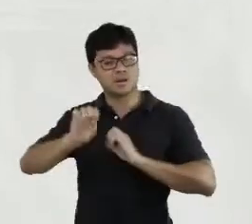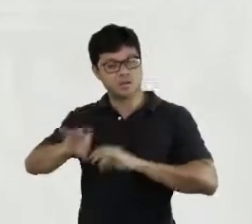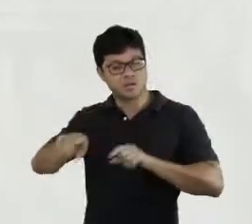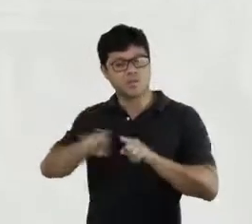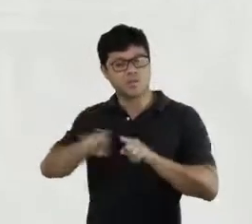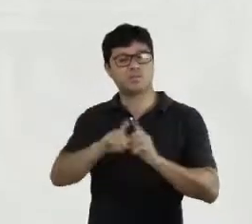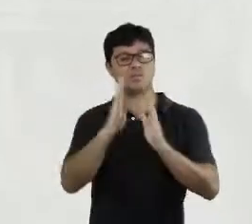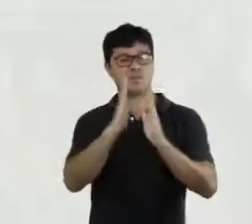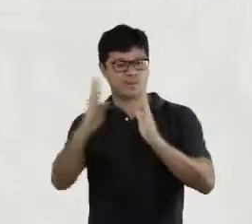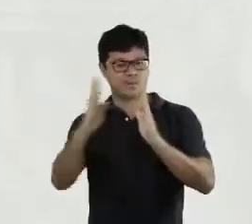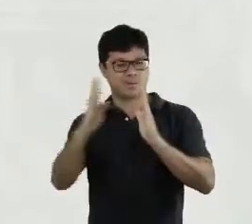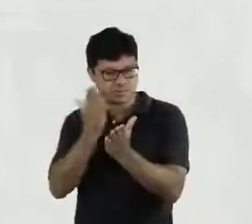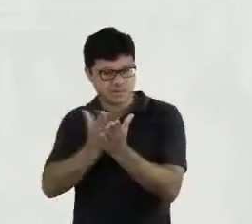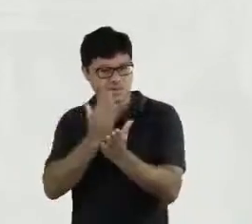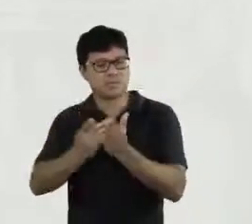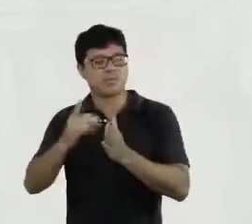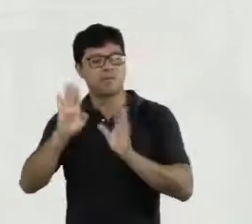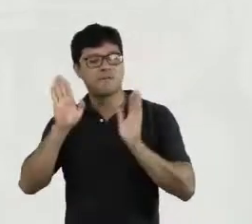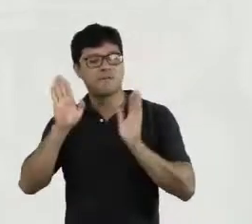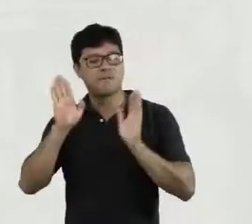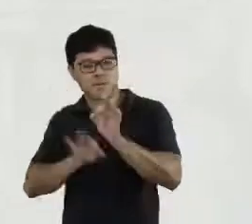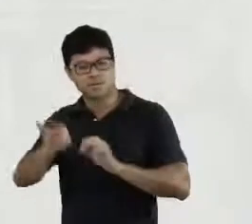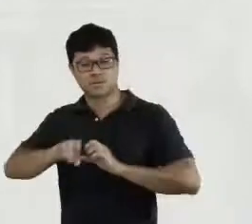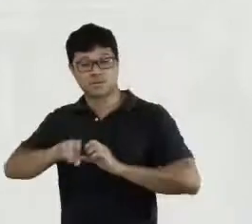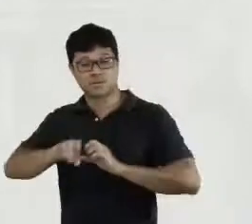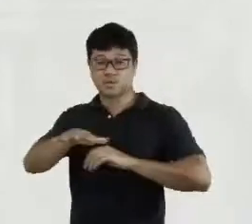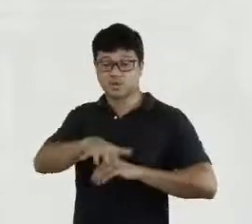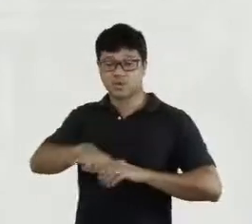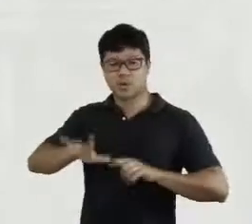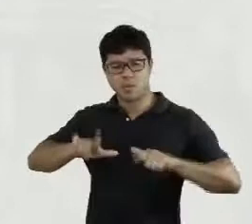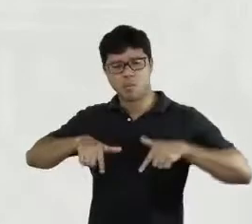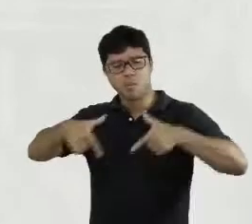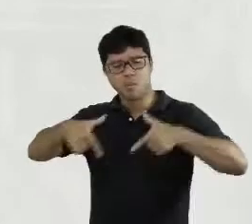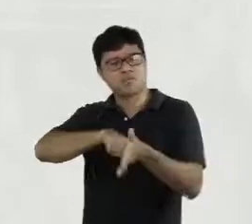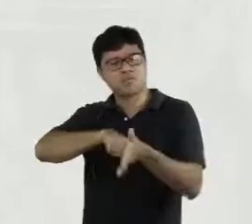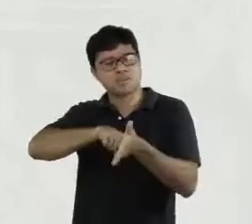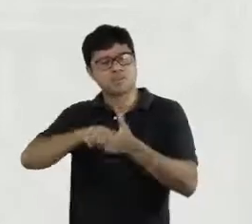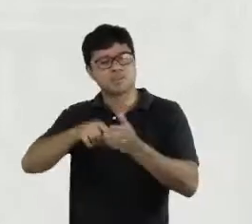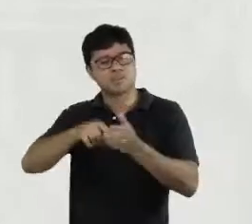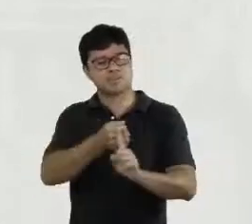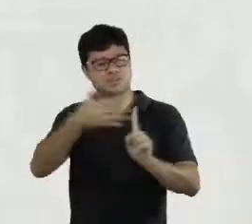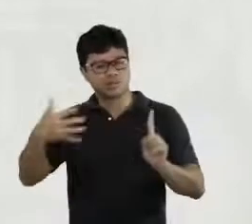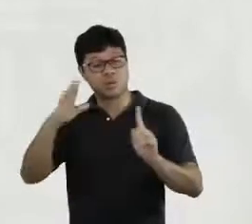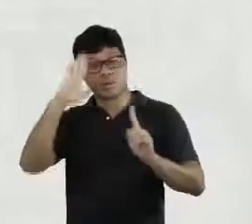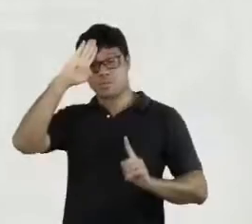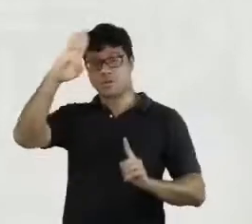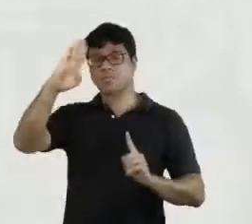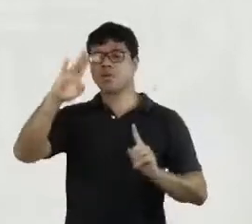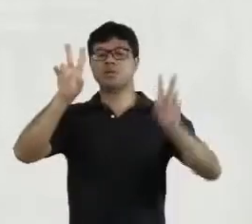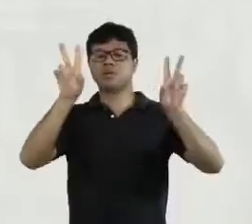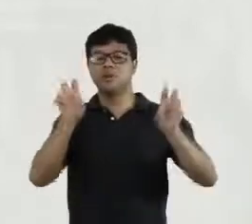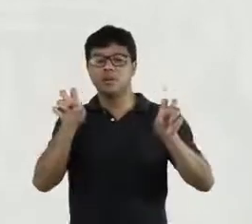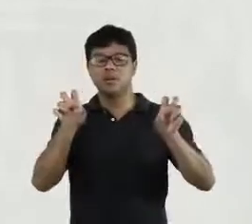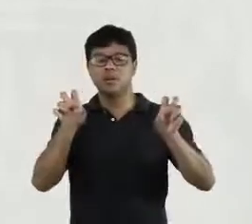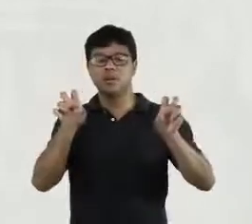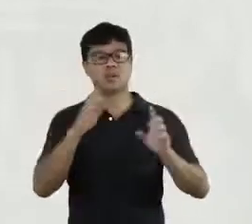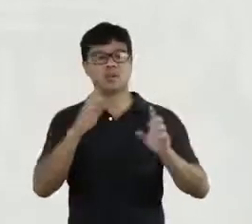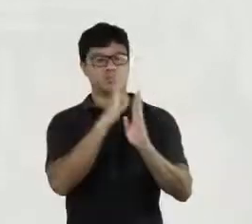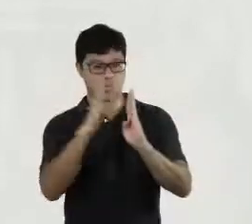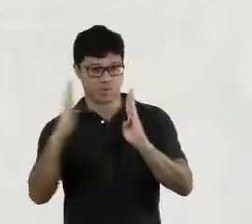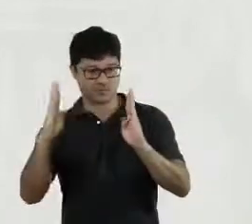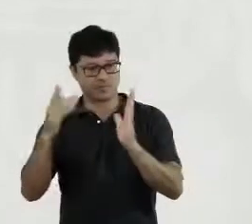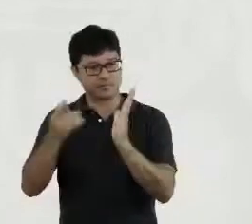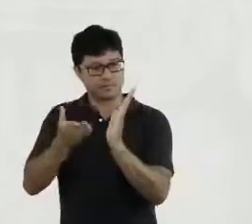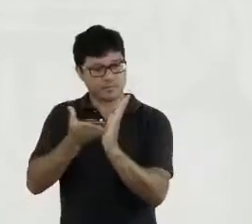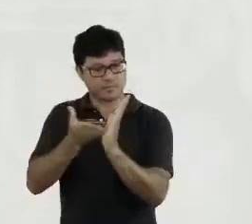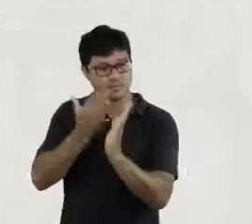em Biblioteconomia, com foco em planejamento educacional, atuando em pesquisa e extensão, principalmente nos seguintes temas: